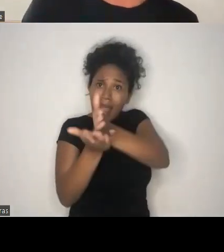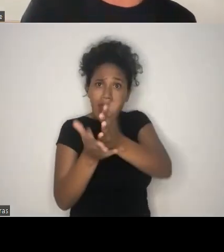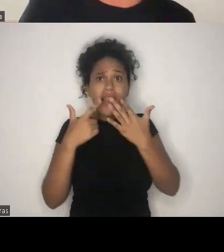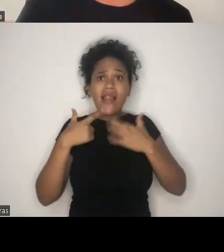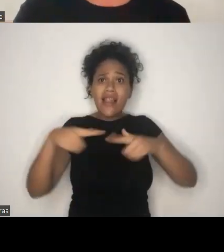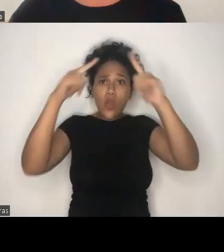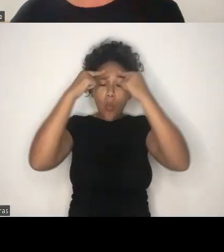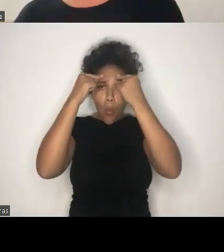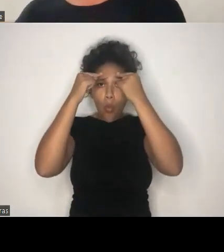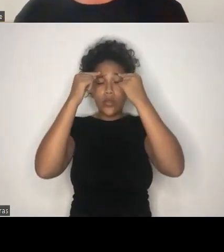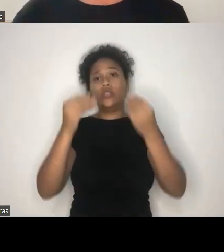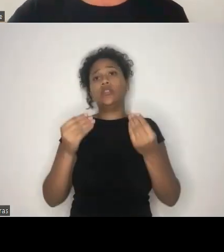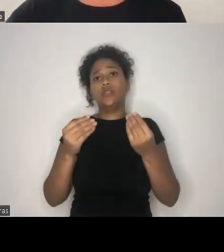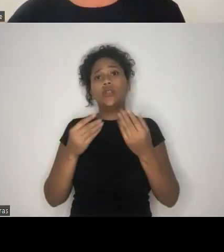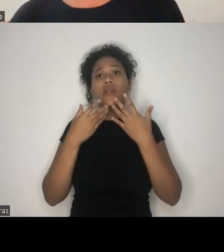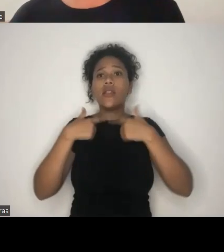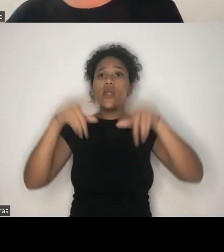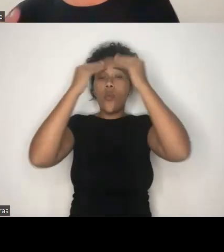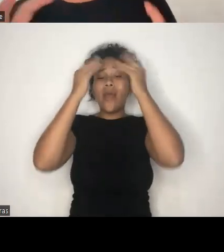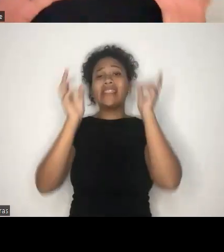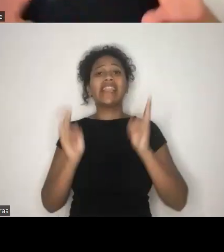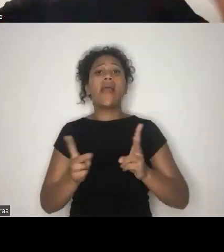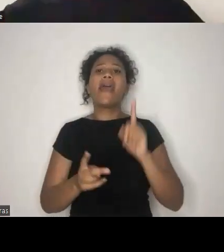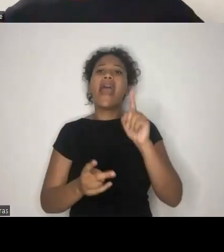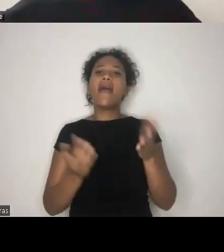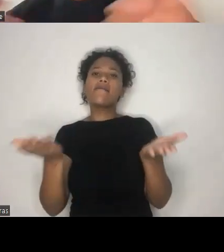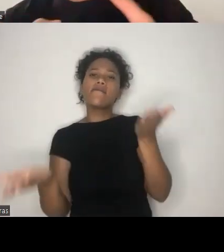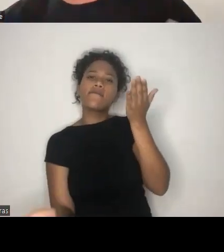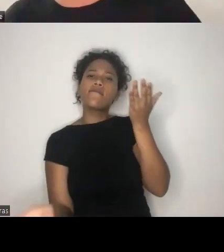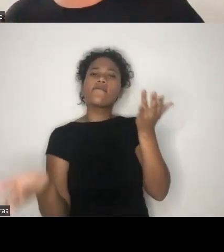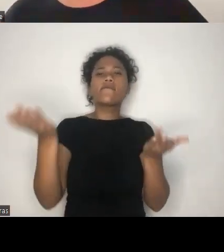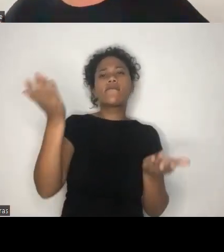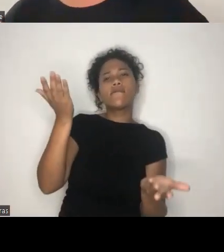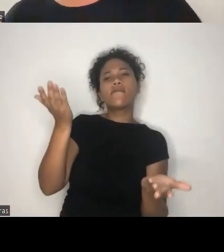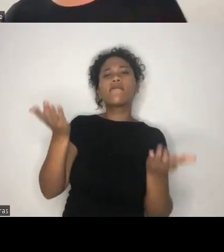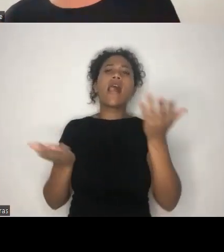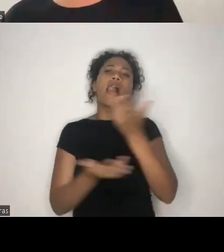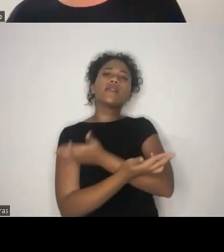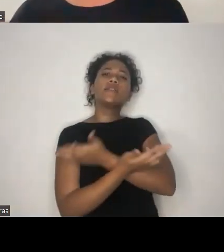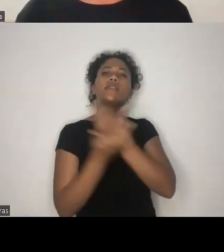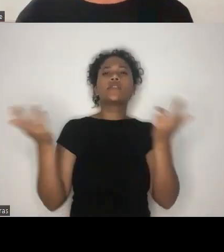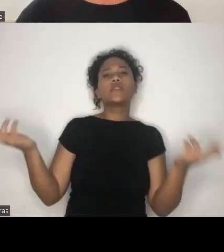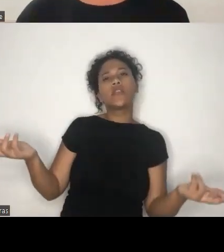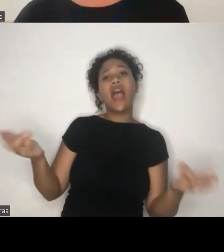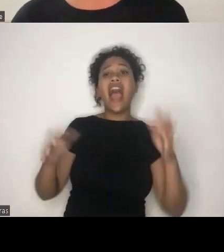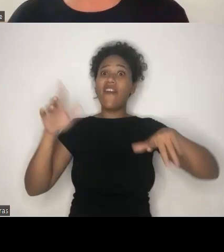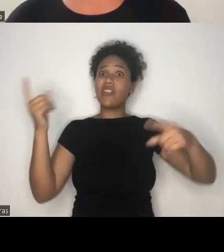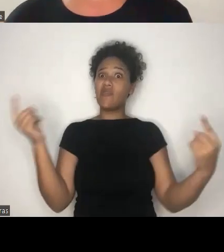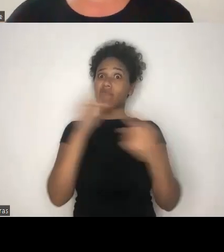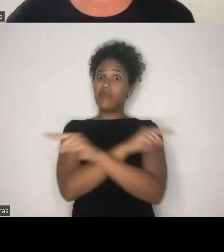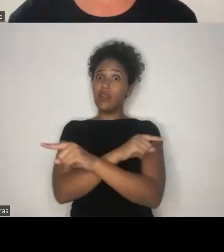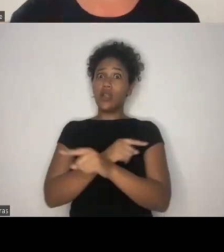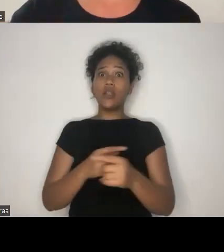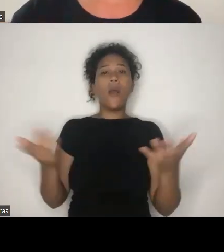é sempre essa essa dicotomia essa relação às vezes antagônica desses dois